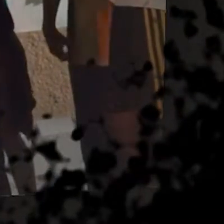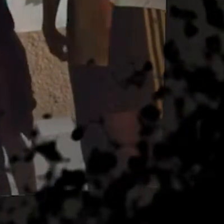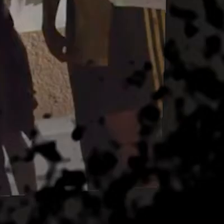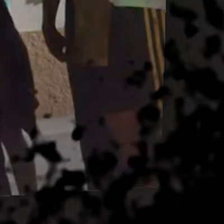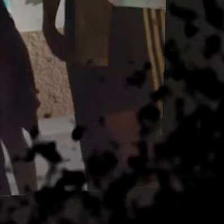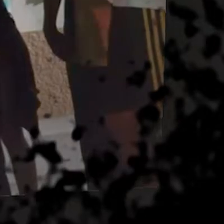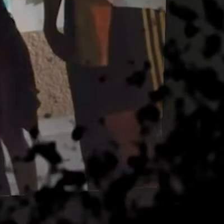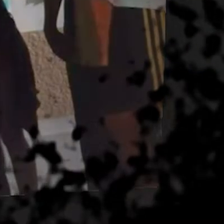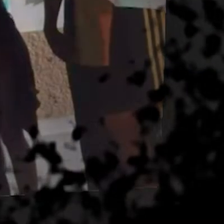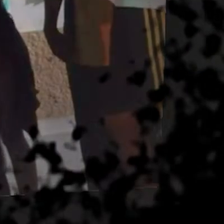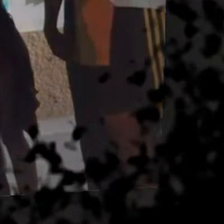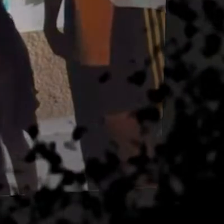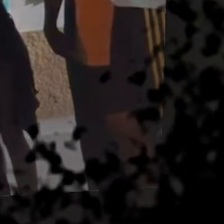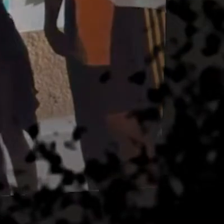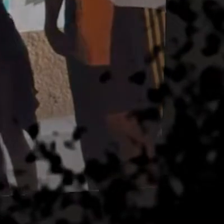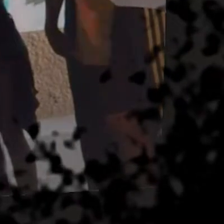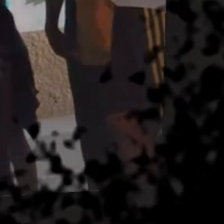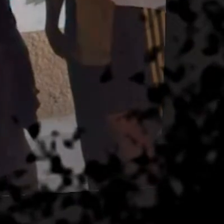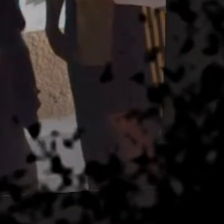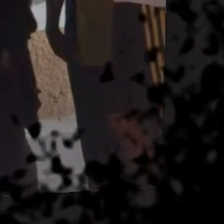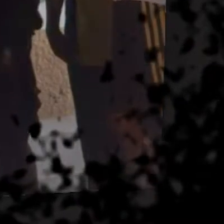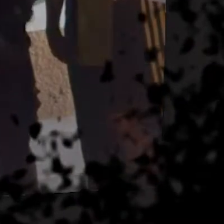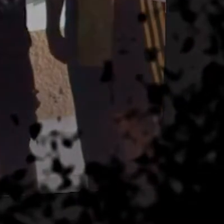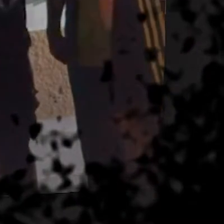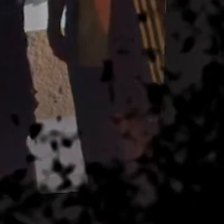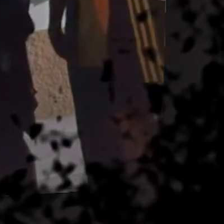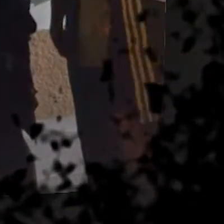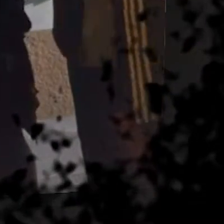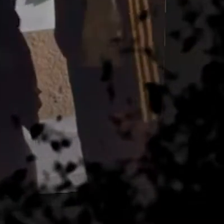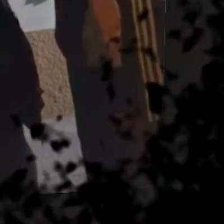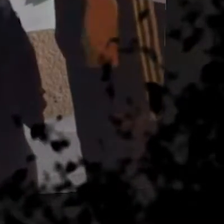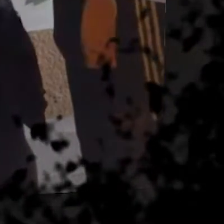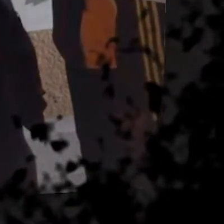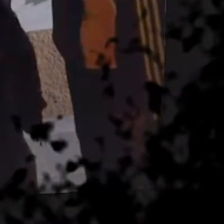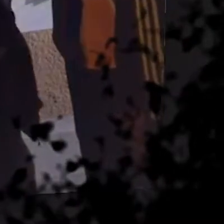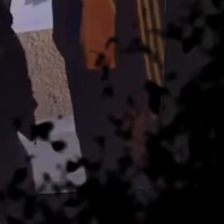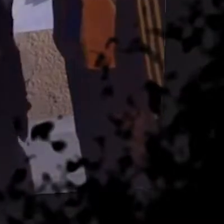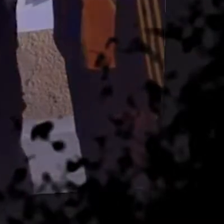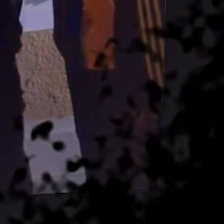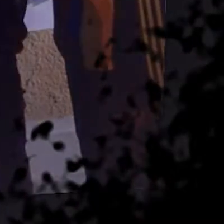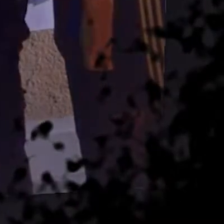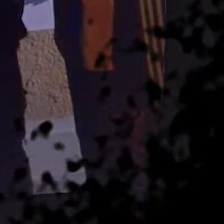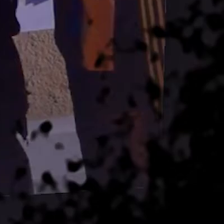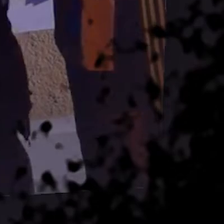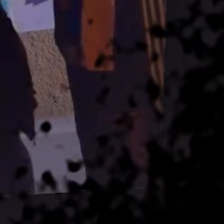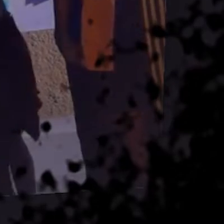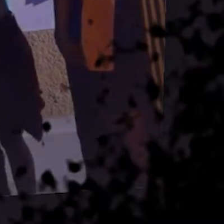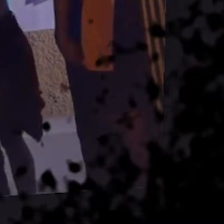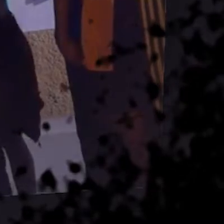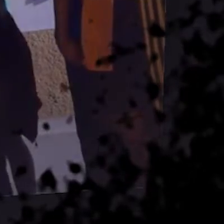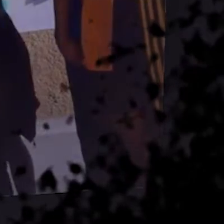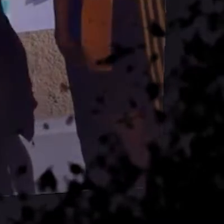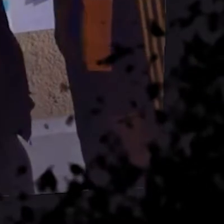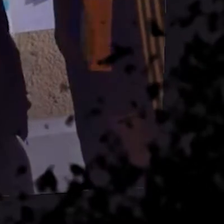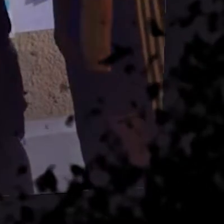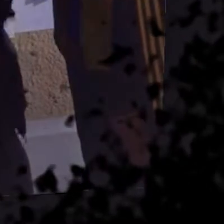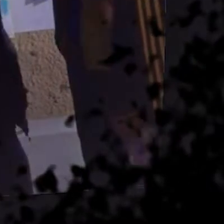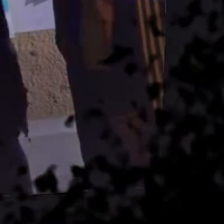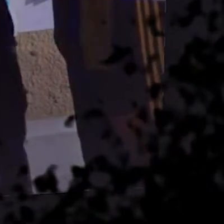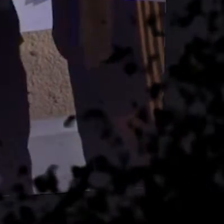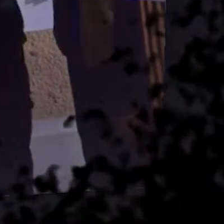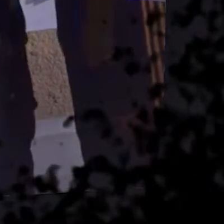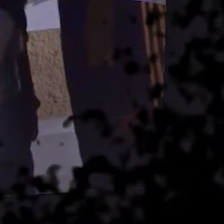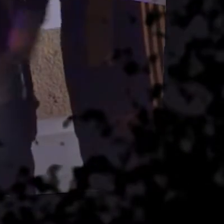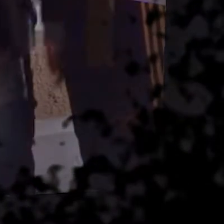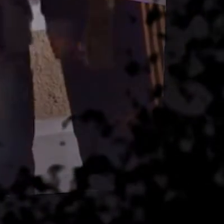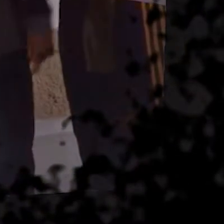Faço arte de barro, MC barranco. Se é que você meteu, não me termina. Na minha mão, um vaso quebrado sempre vira obra-prima. Tá